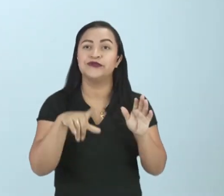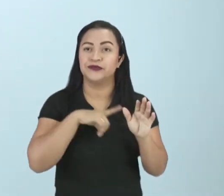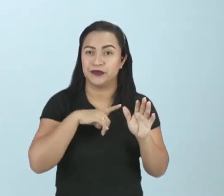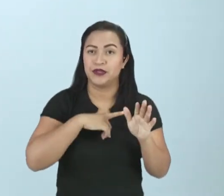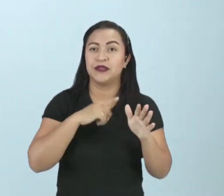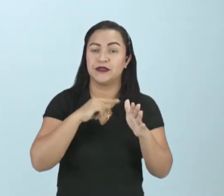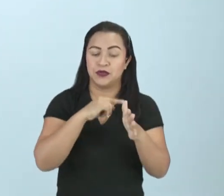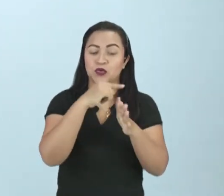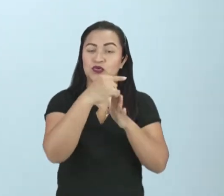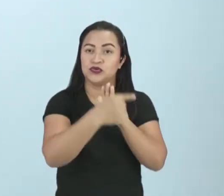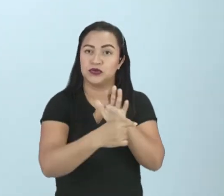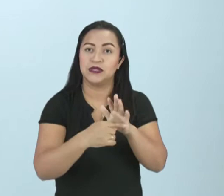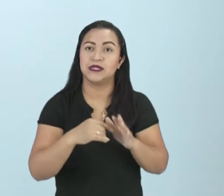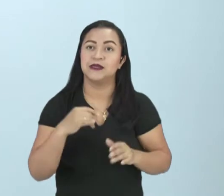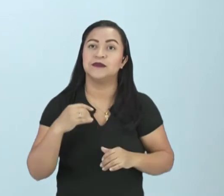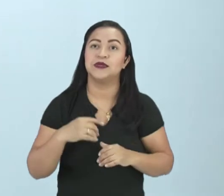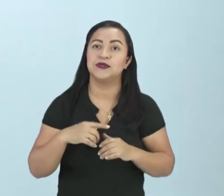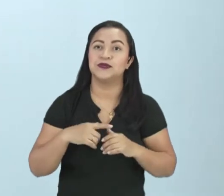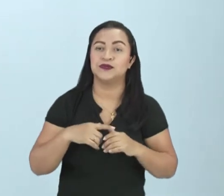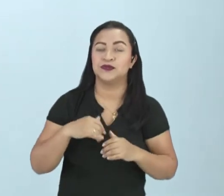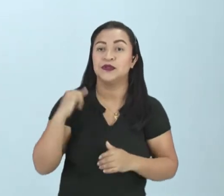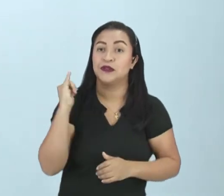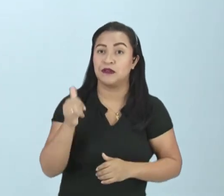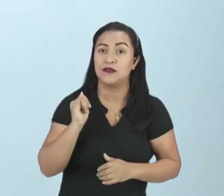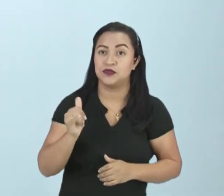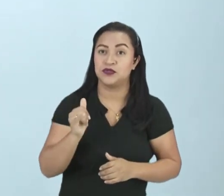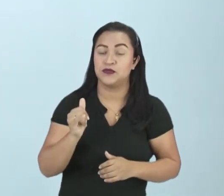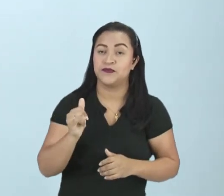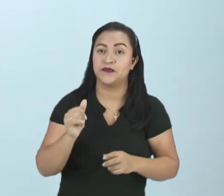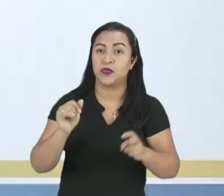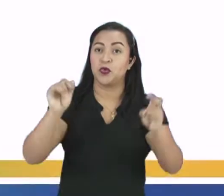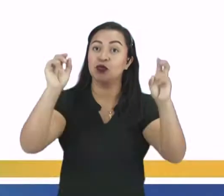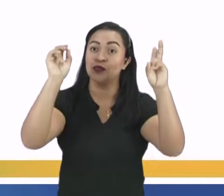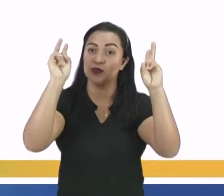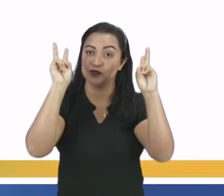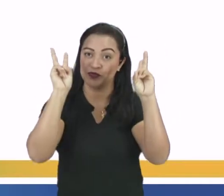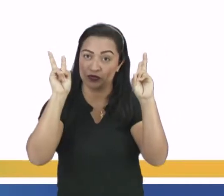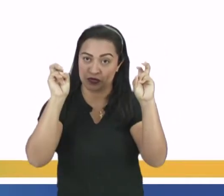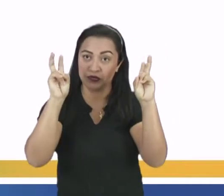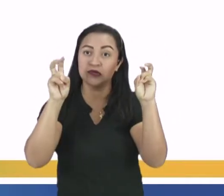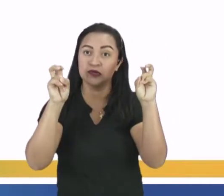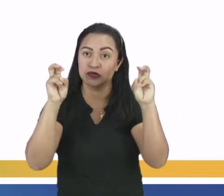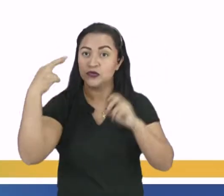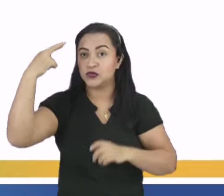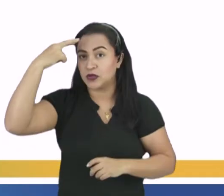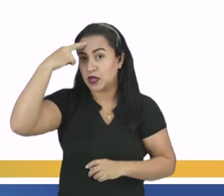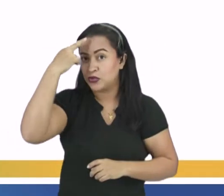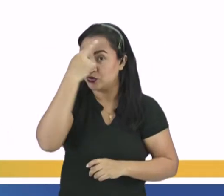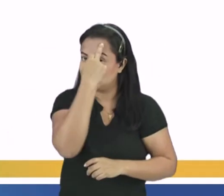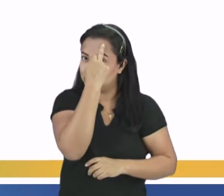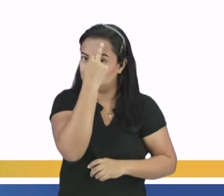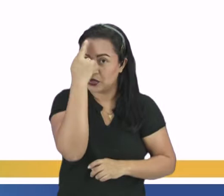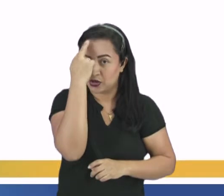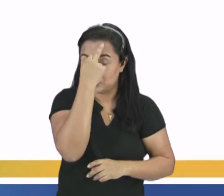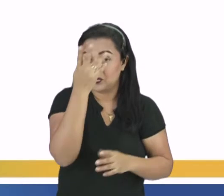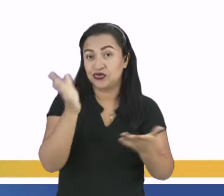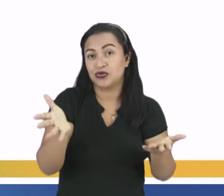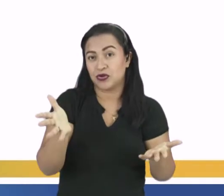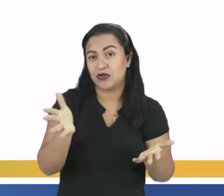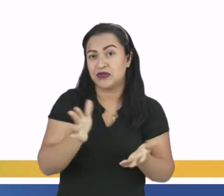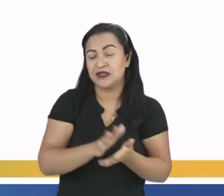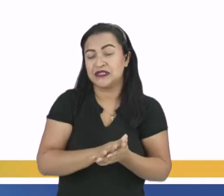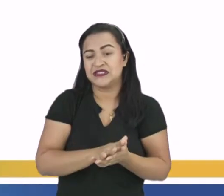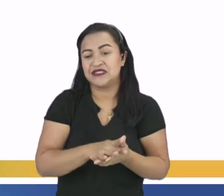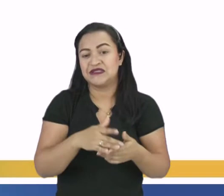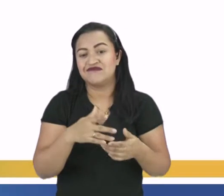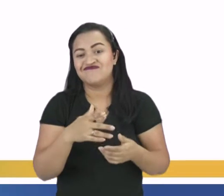elementos, tá certo? O título de uma história em quadrinhos pode parecer algo sem muita importância, mas